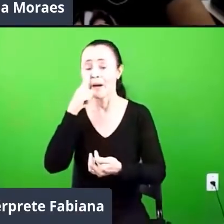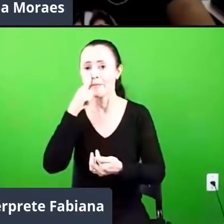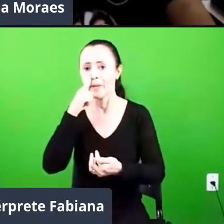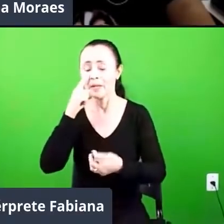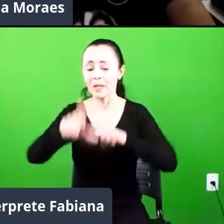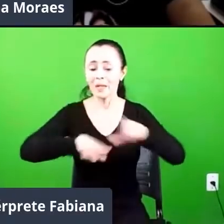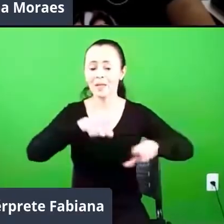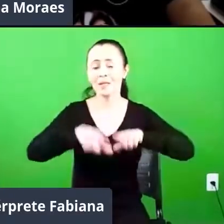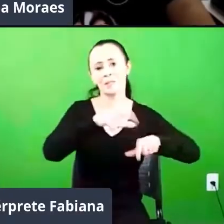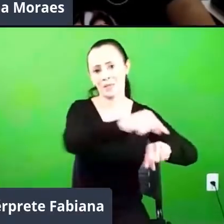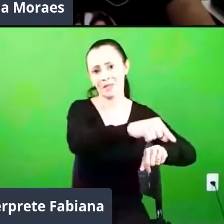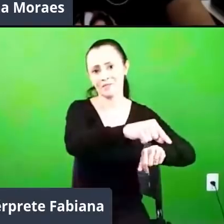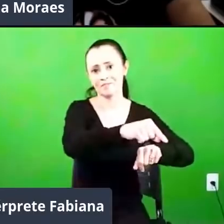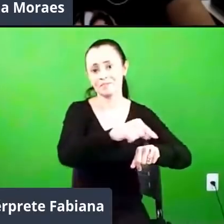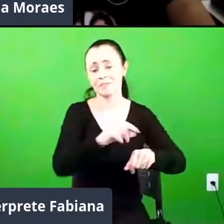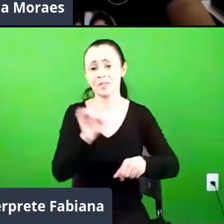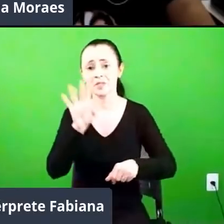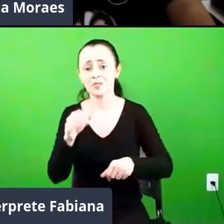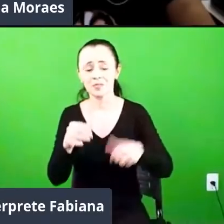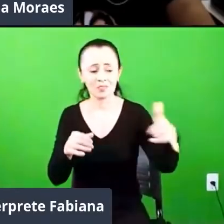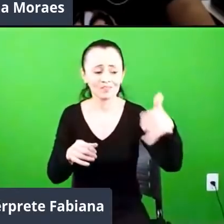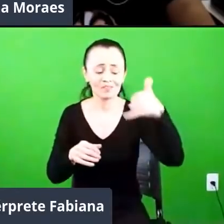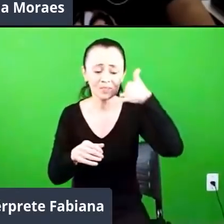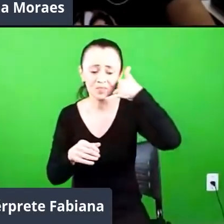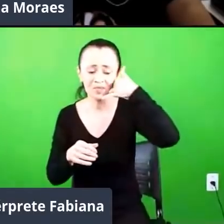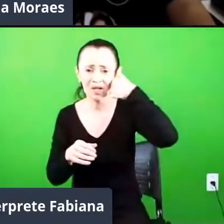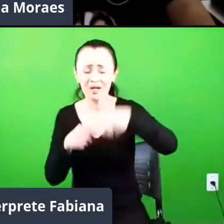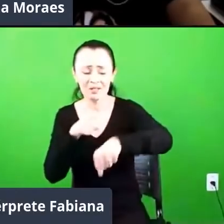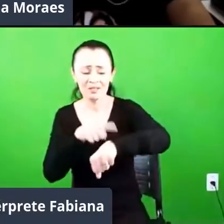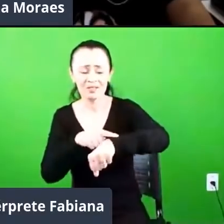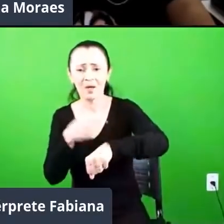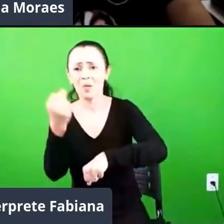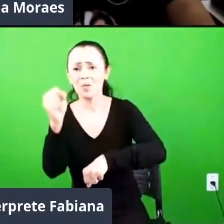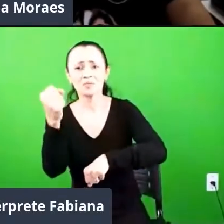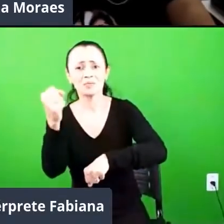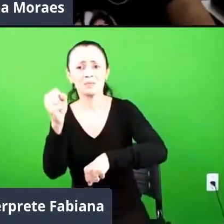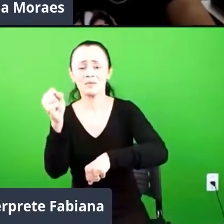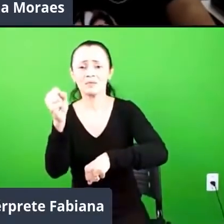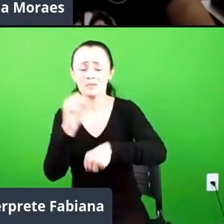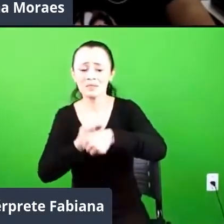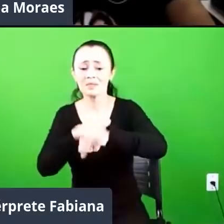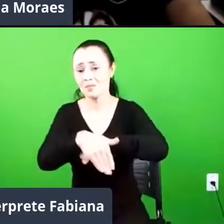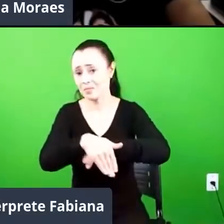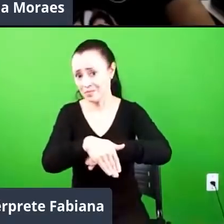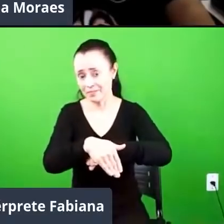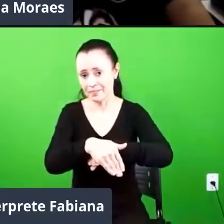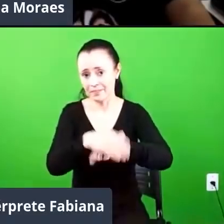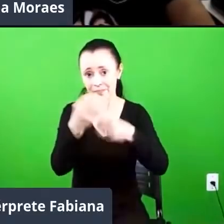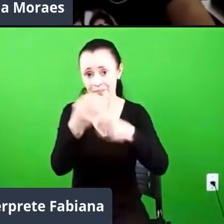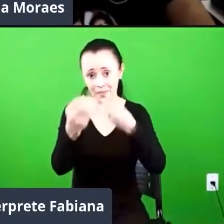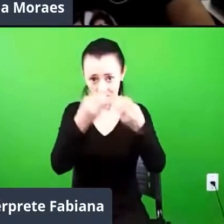para assistir uma aula 7 horas da noite, 8 horas da noite. Como alcançar todos esses